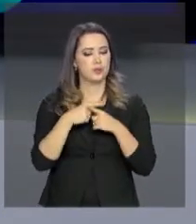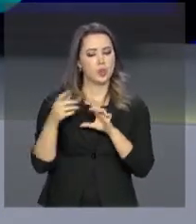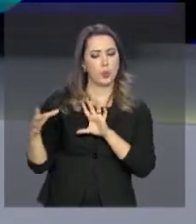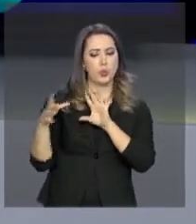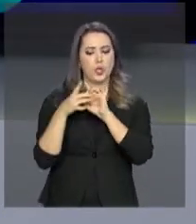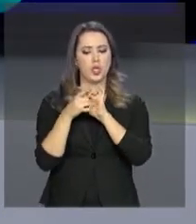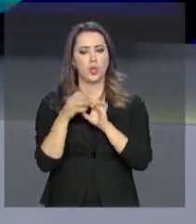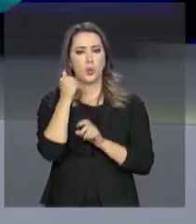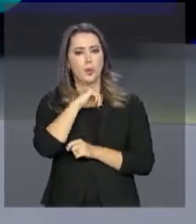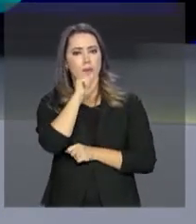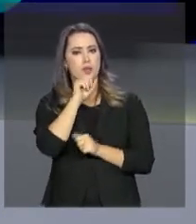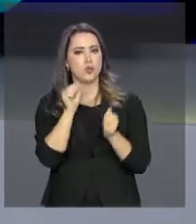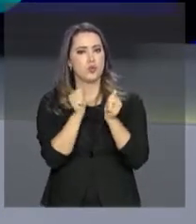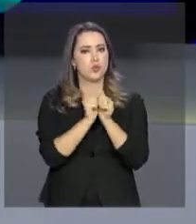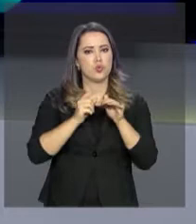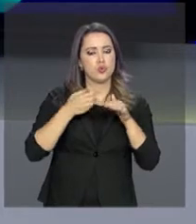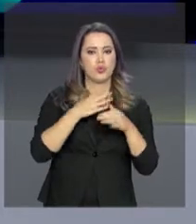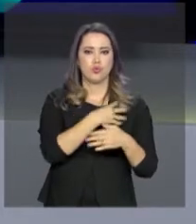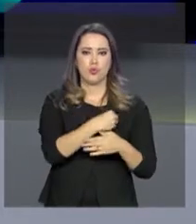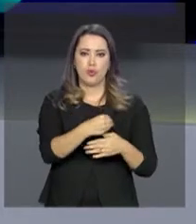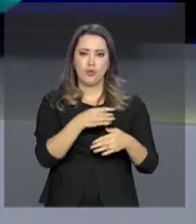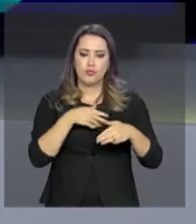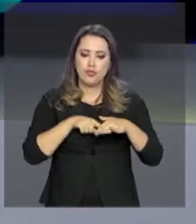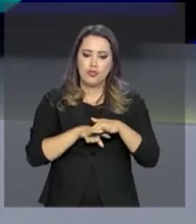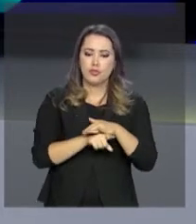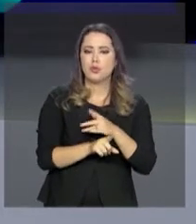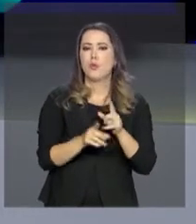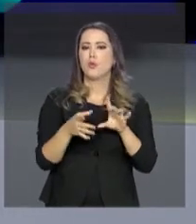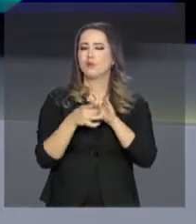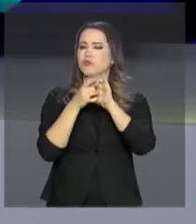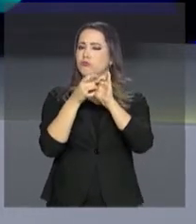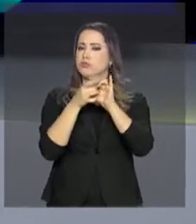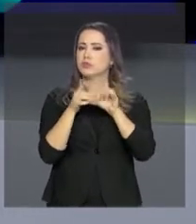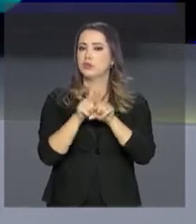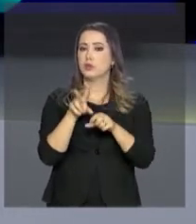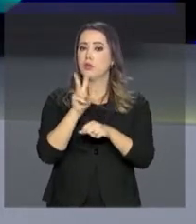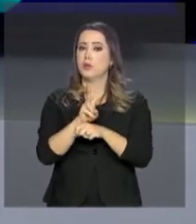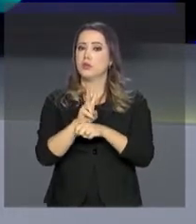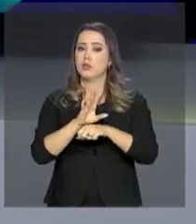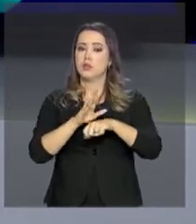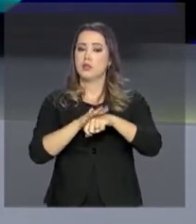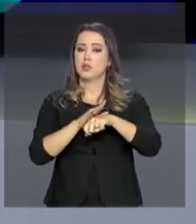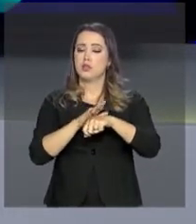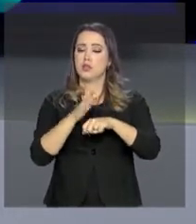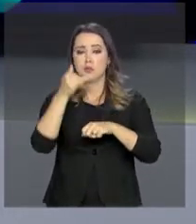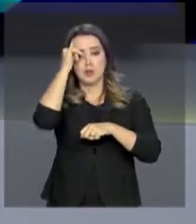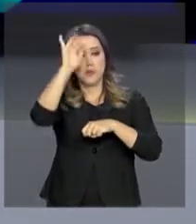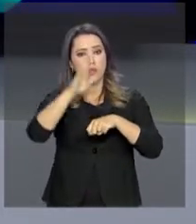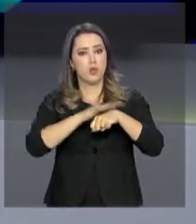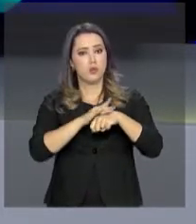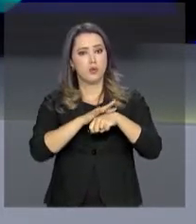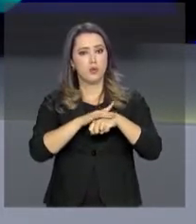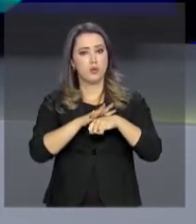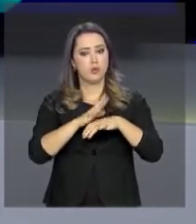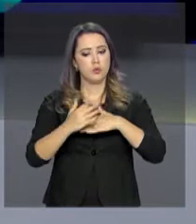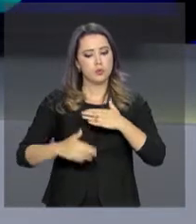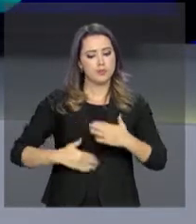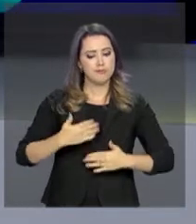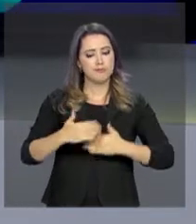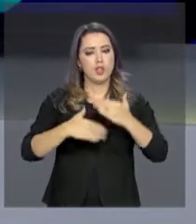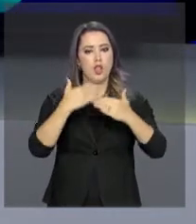profunda entre mãe e filho que protege a criança contra doenças e causa efeitos na fisiologia e no desenvolvimento